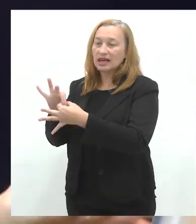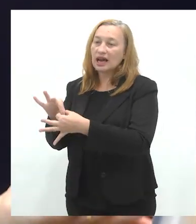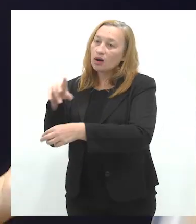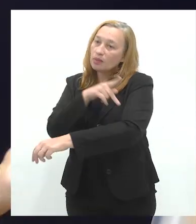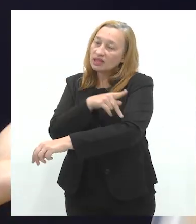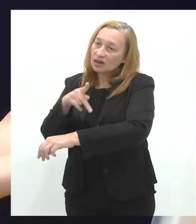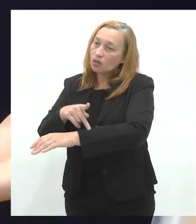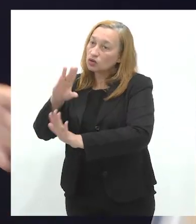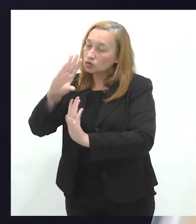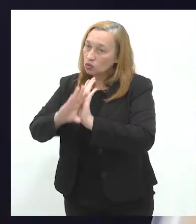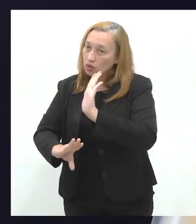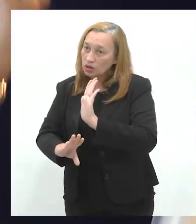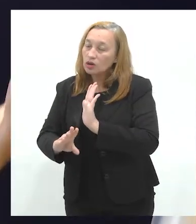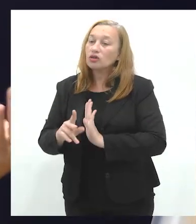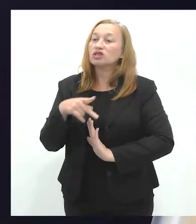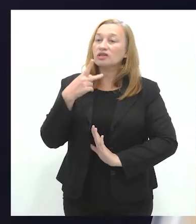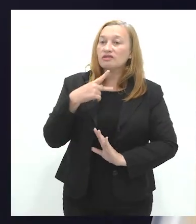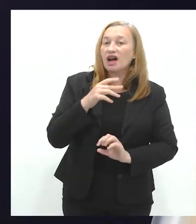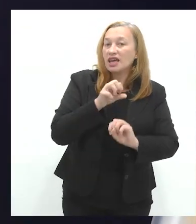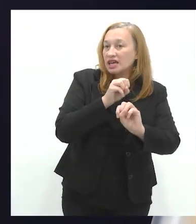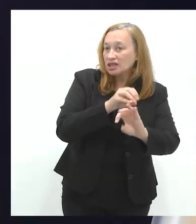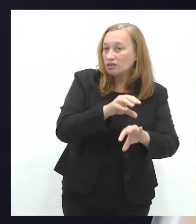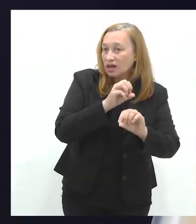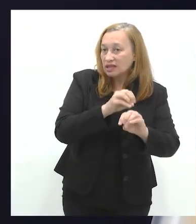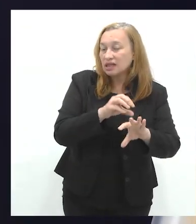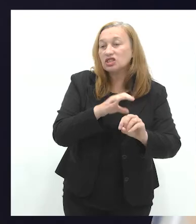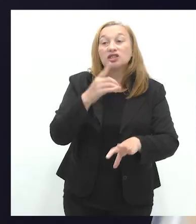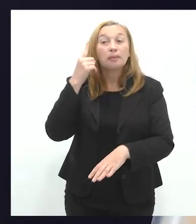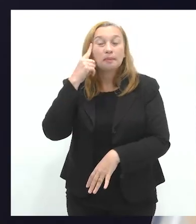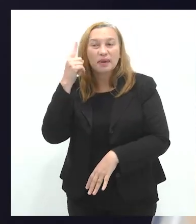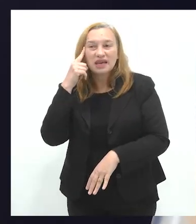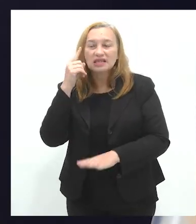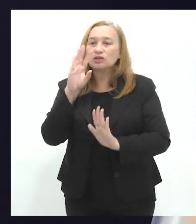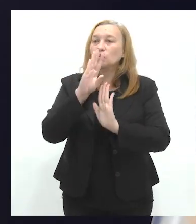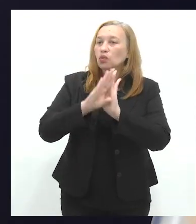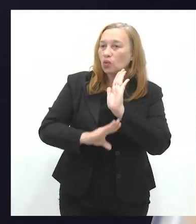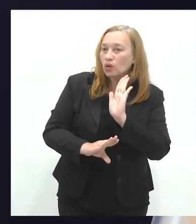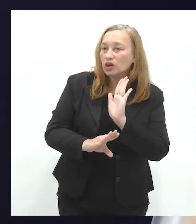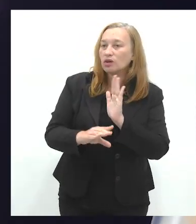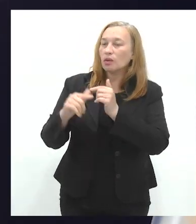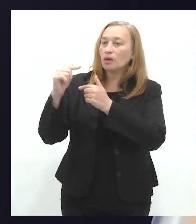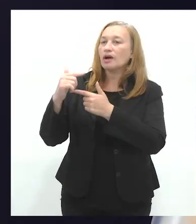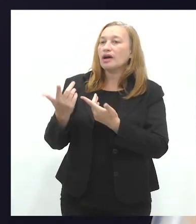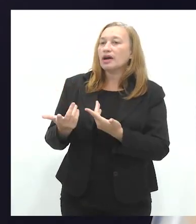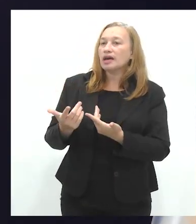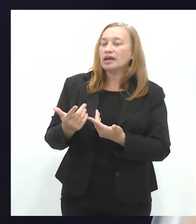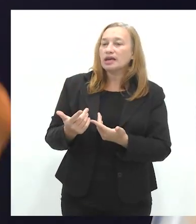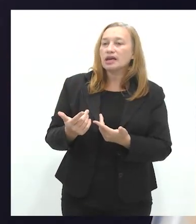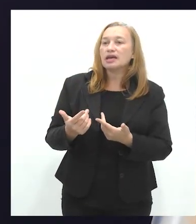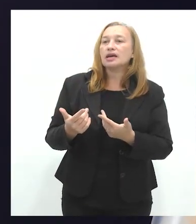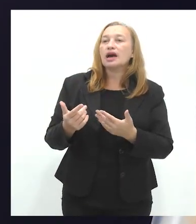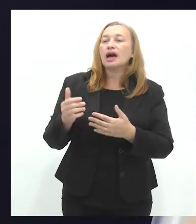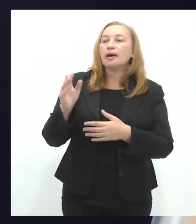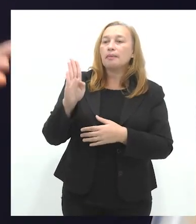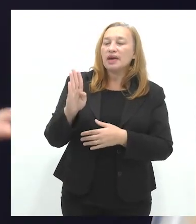ao pedagógico, ao Sim. currículo. Quando a gente fala em educação, a gente pensa muito naquele currículo sintetizado, em